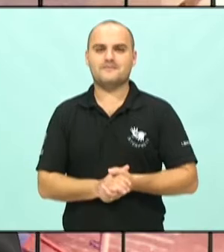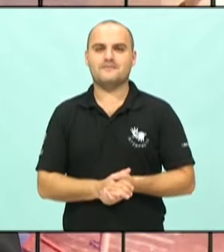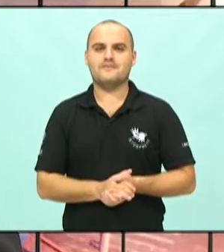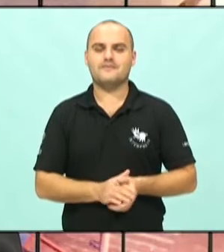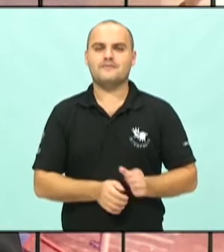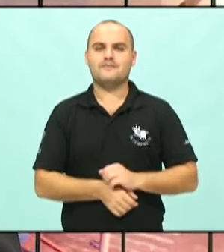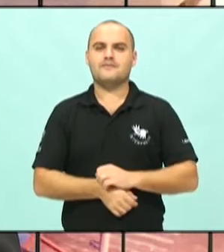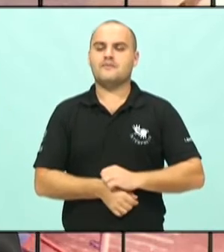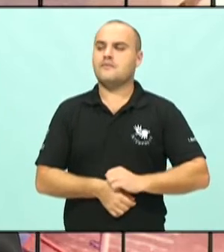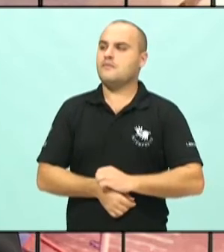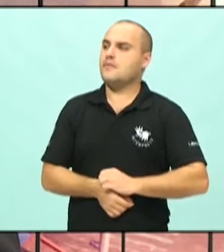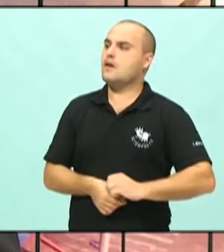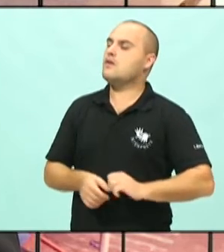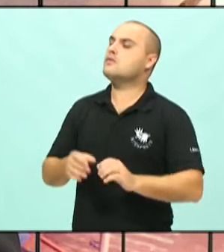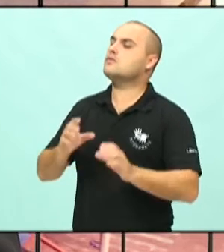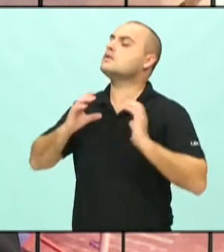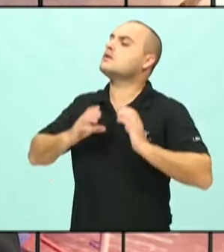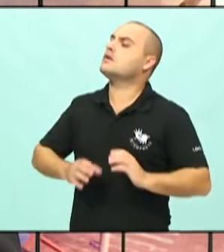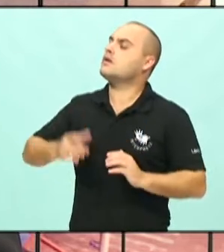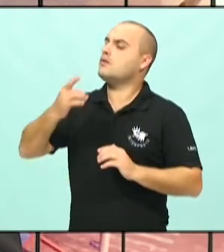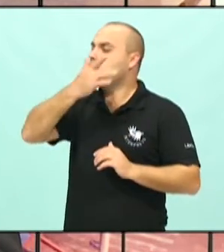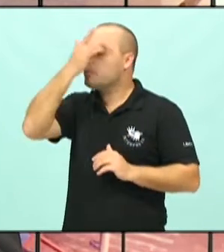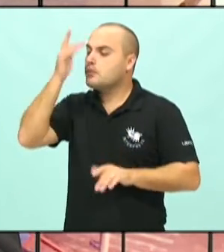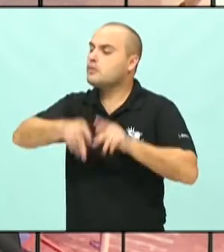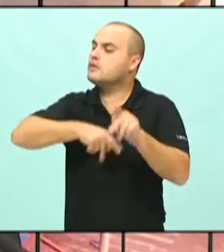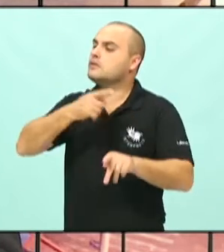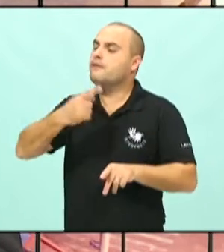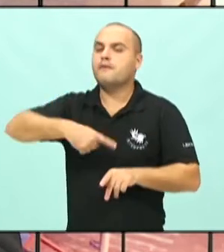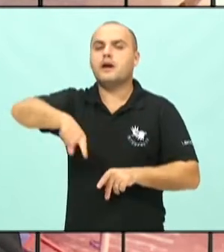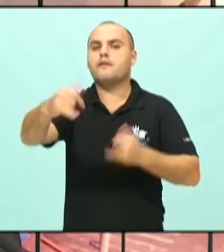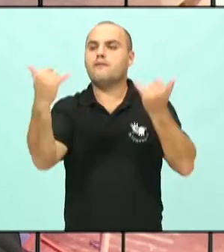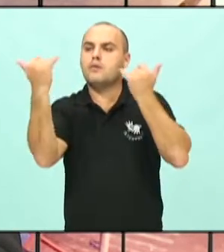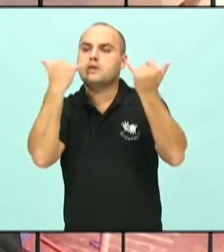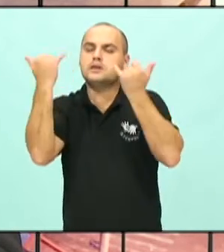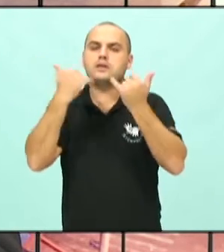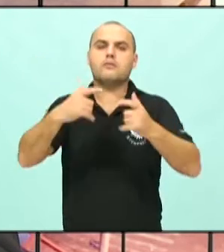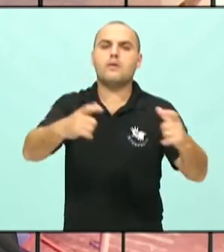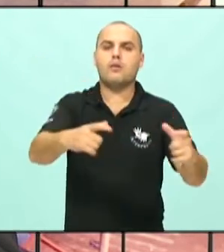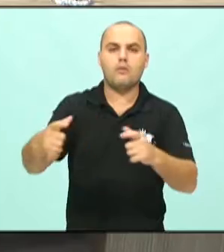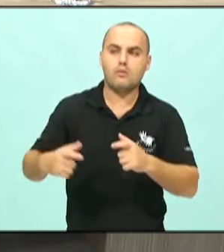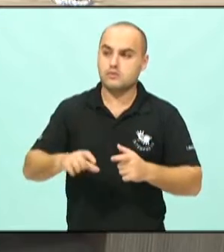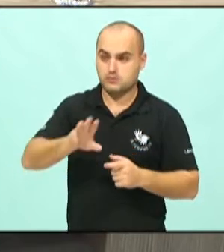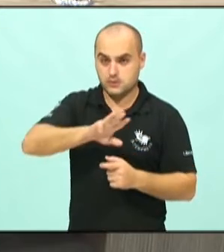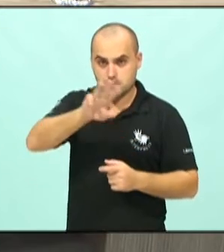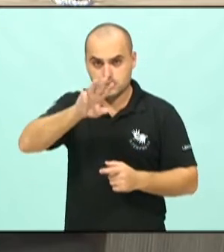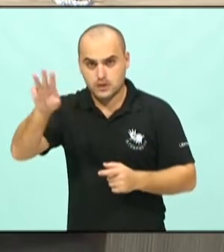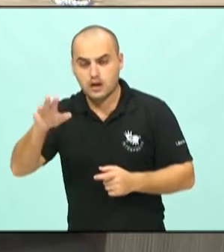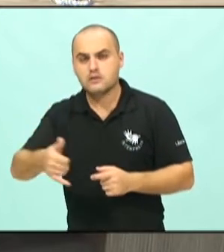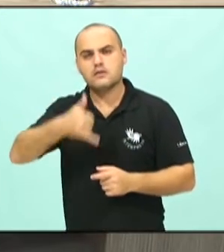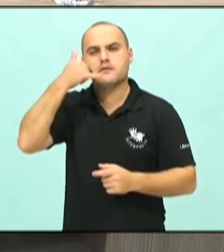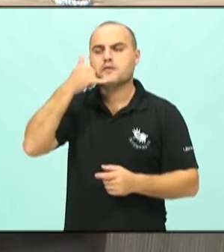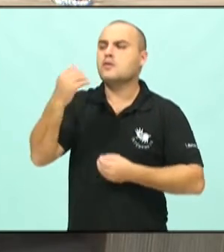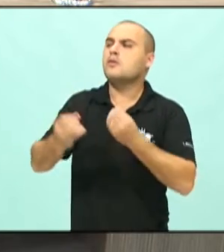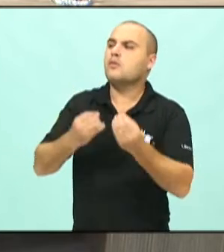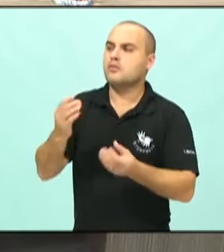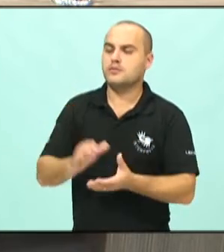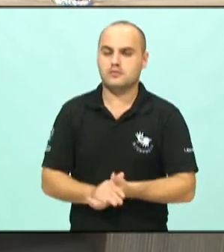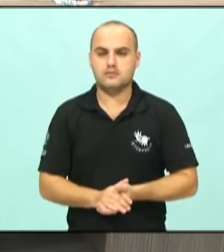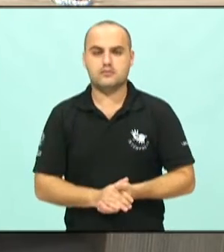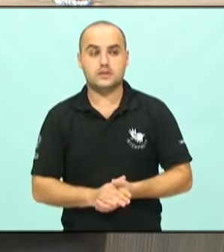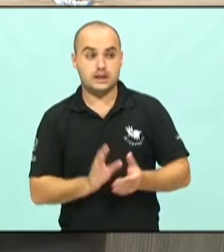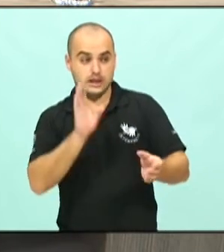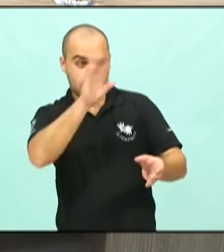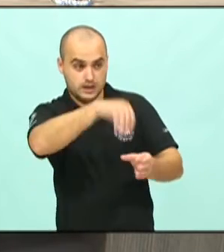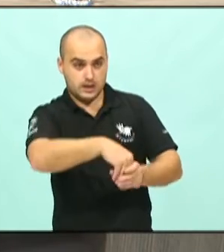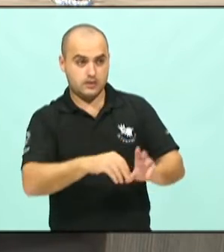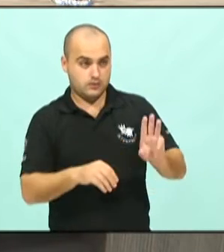recomenda que o cidadão busque as informações, ou até mesmo, se pode ser pelo site, pelo telefone, como é que é a melhor Dentro do site da